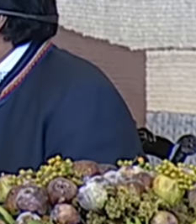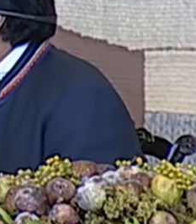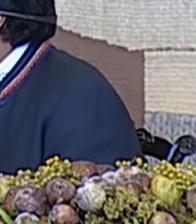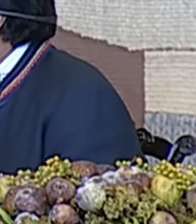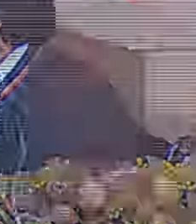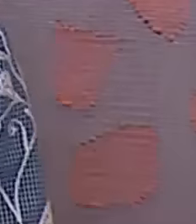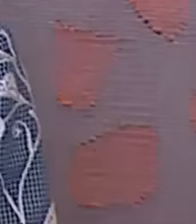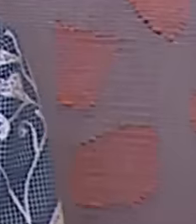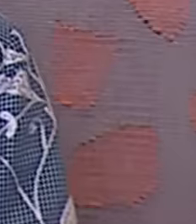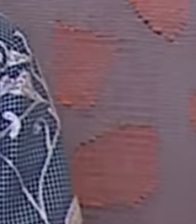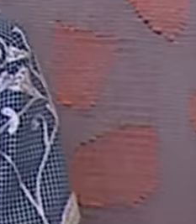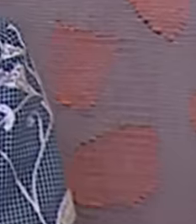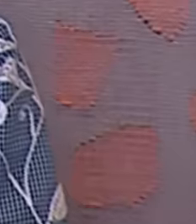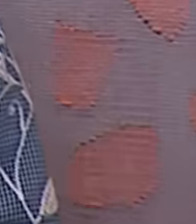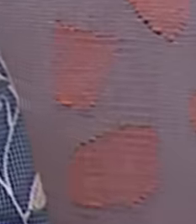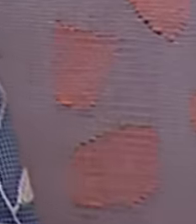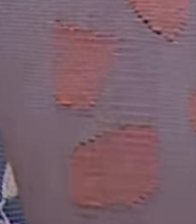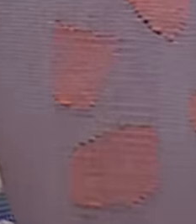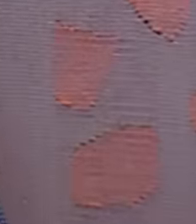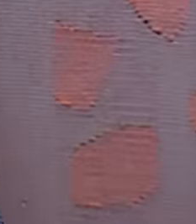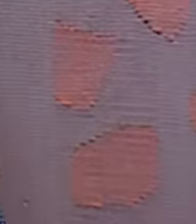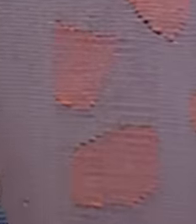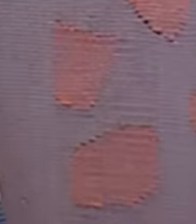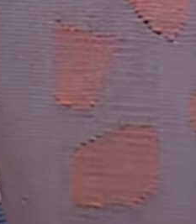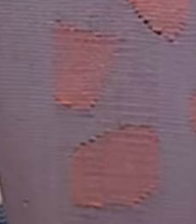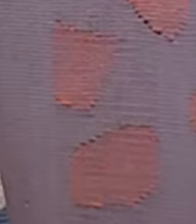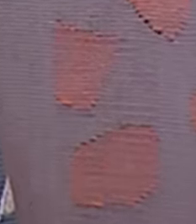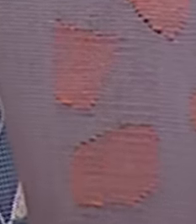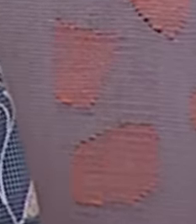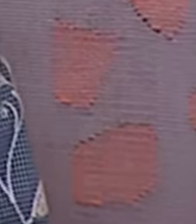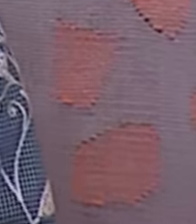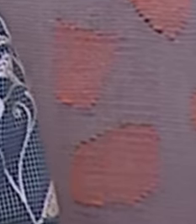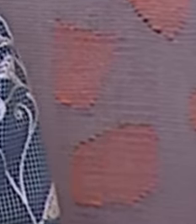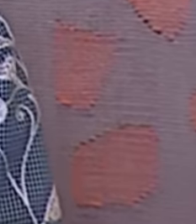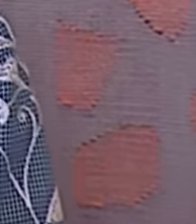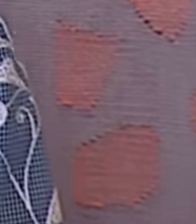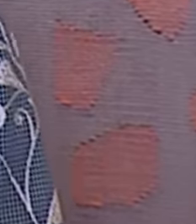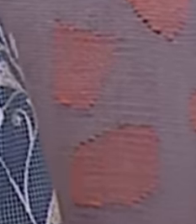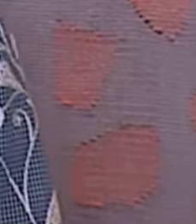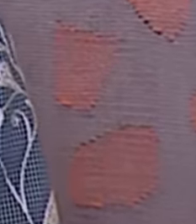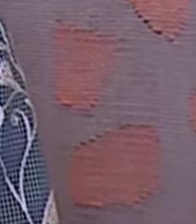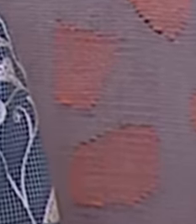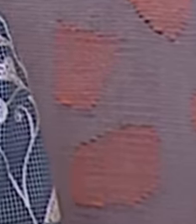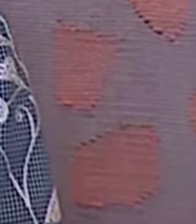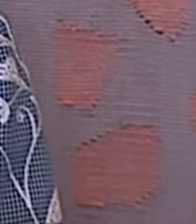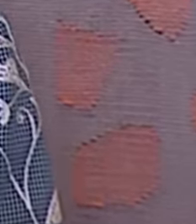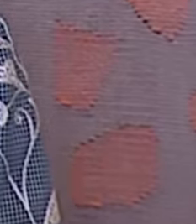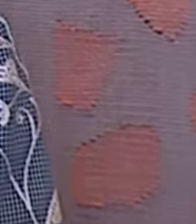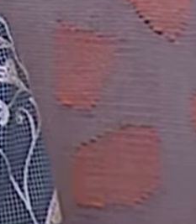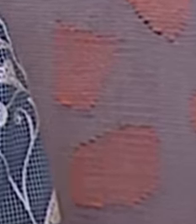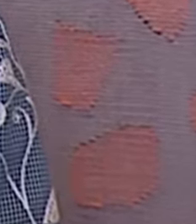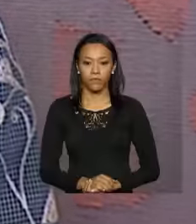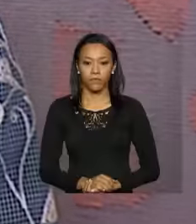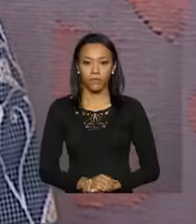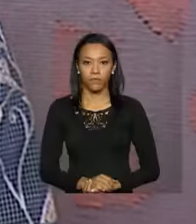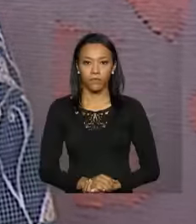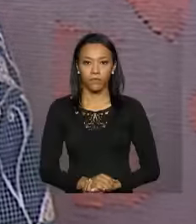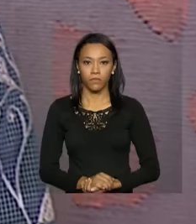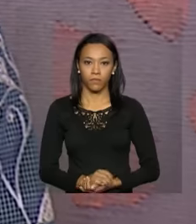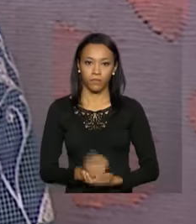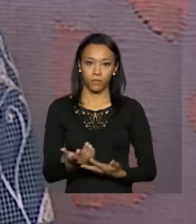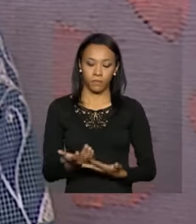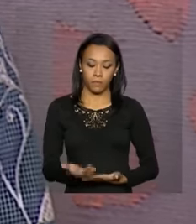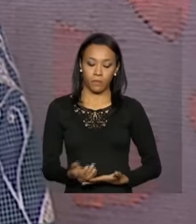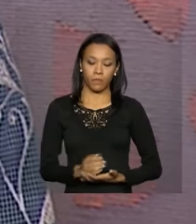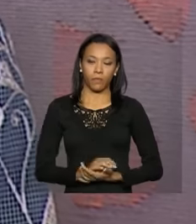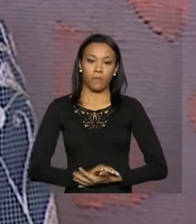Temer, vice-presidente da República. Ministro Ricardo Lewandowski, presidente do Supremo Tribunal